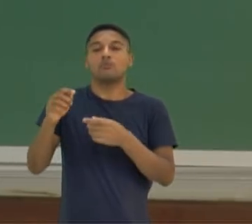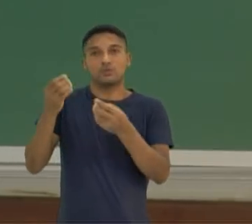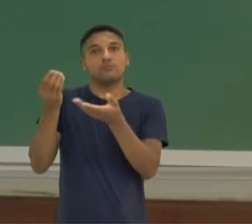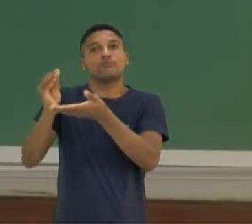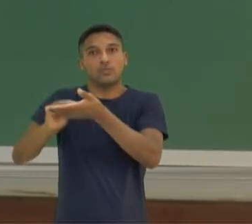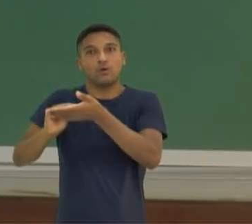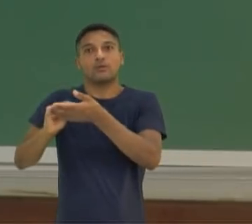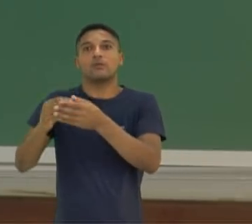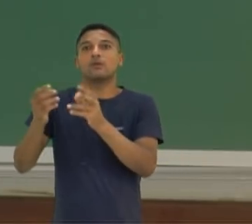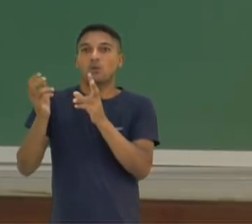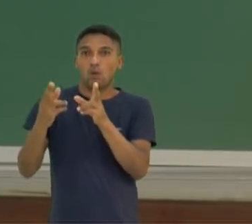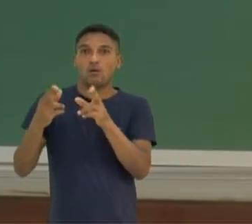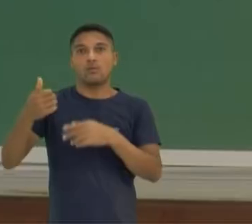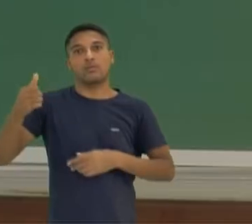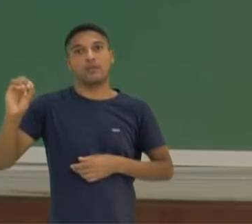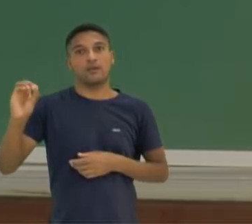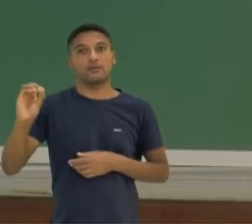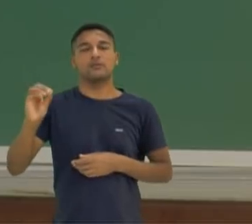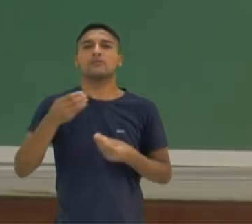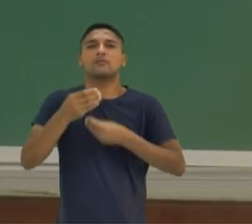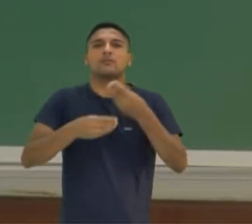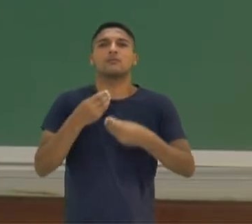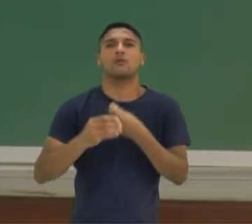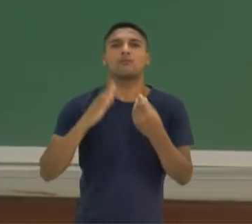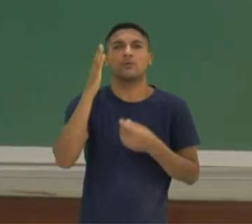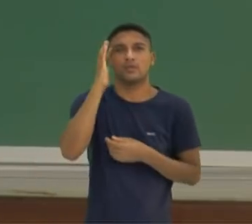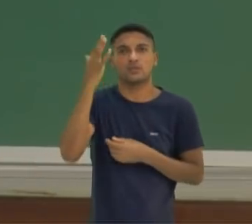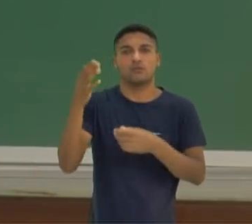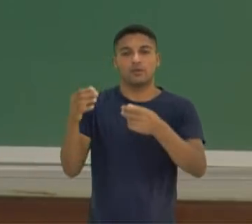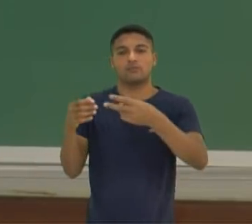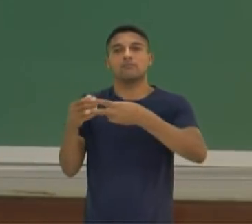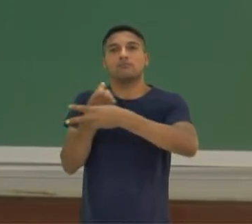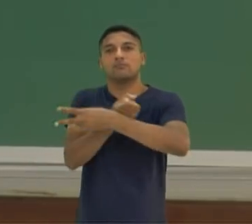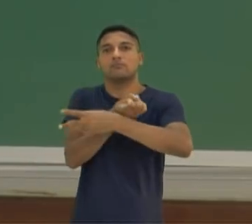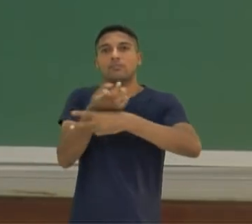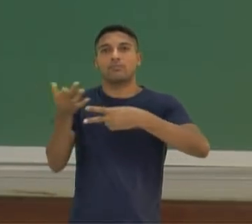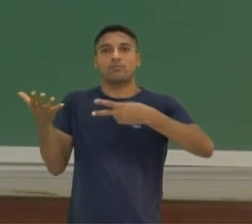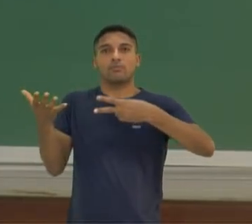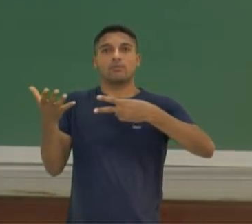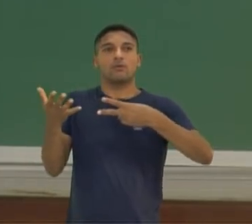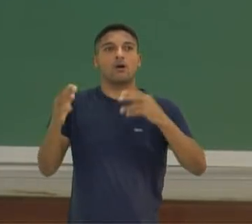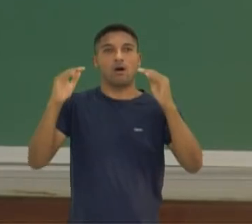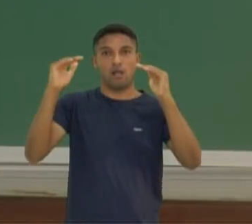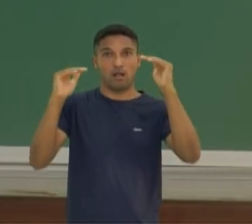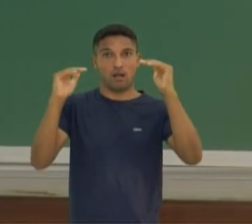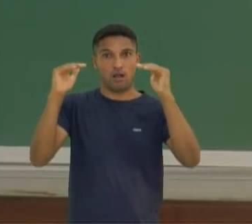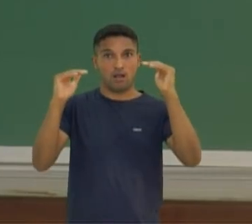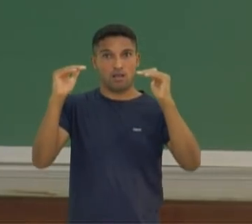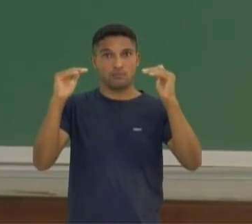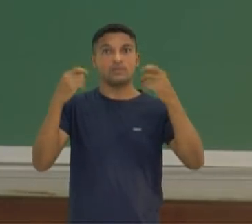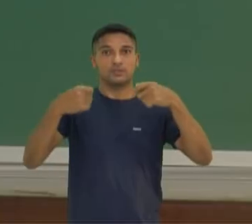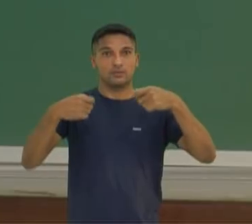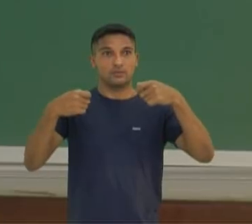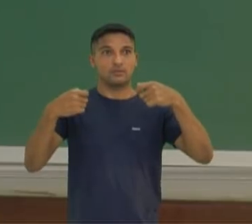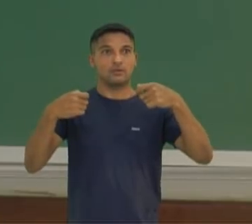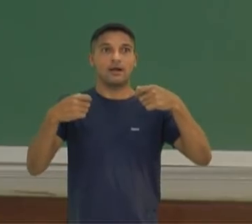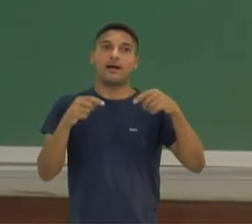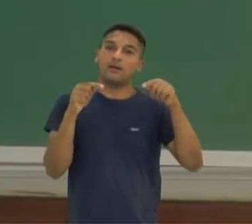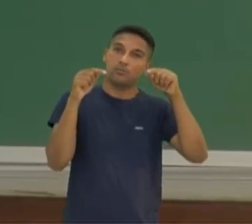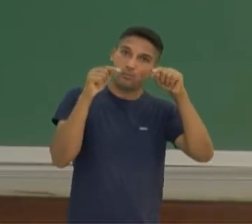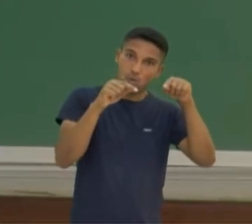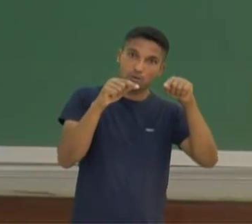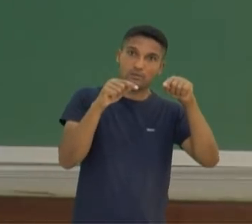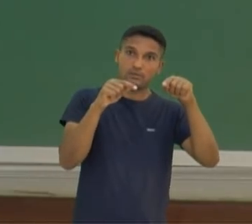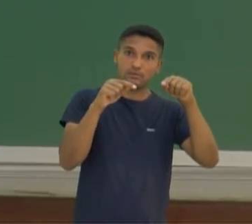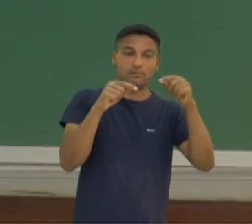que eu faço para me resolver? Vamos usar o nosso equilíbrio da nossa balança. Tudo que eu faço de um lado, eu faço